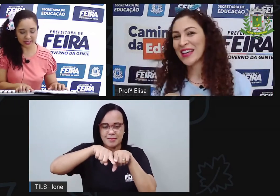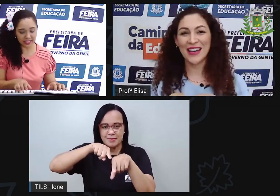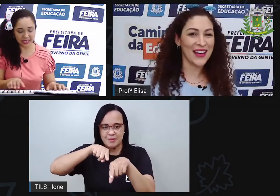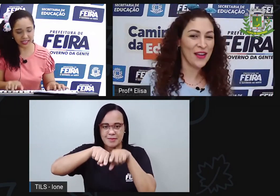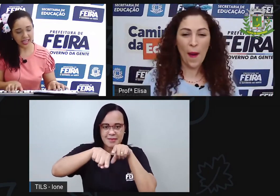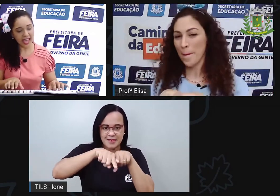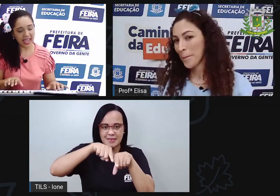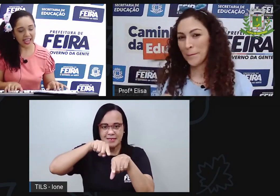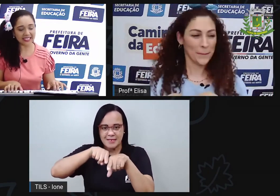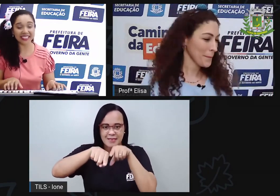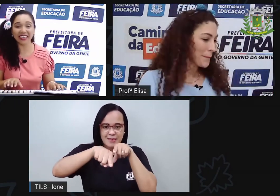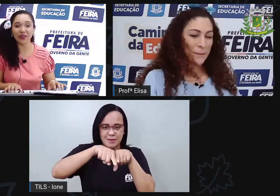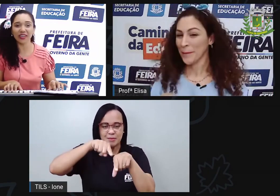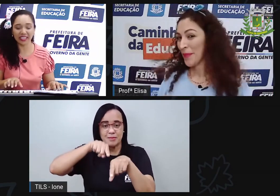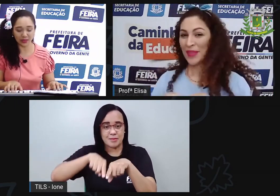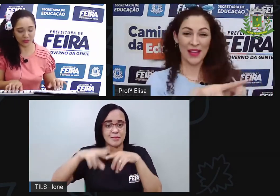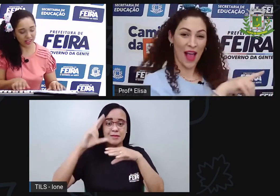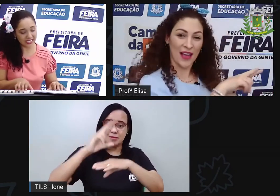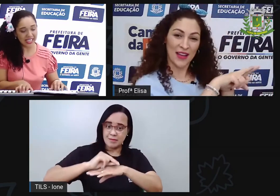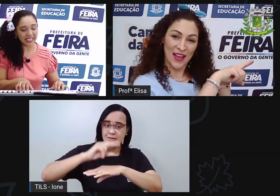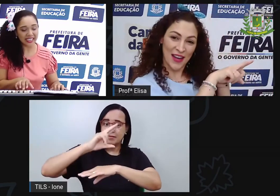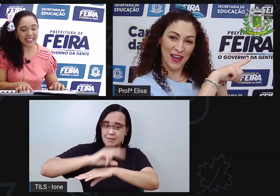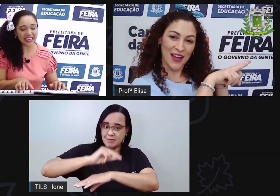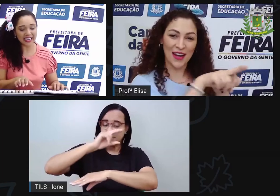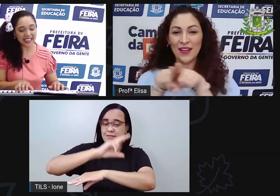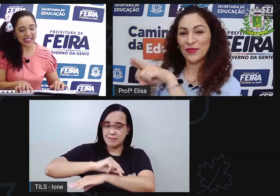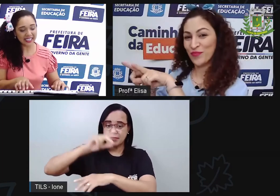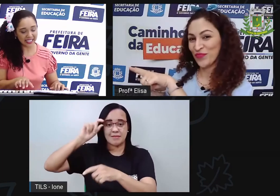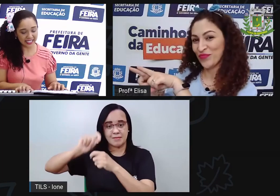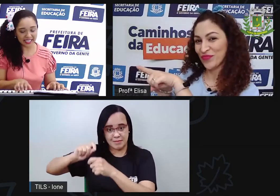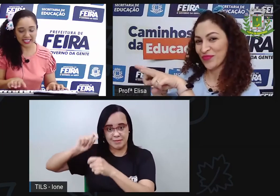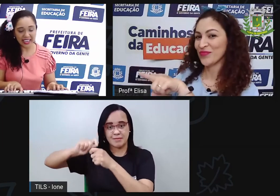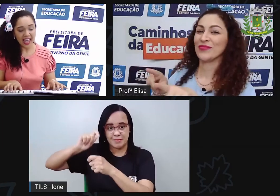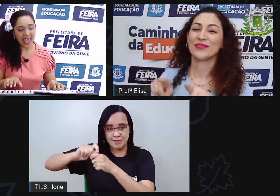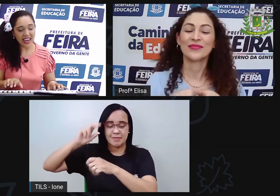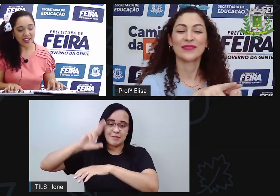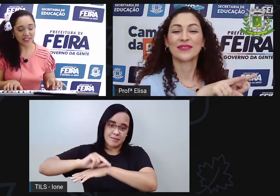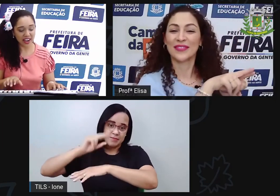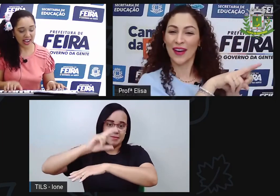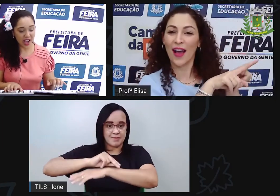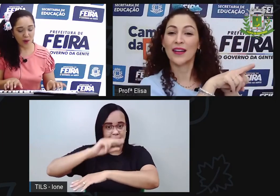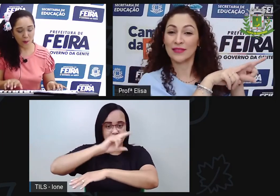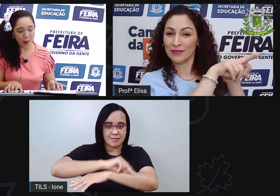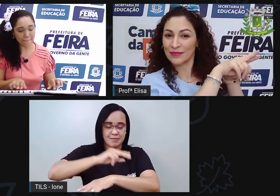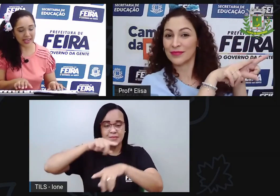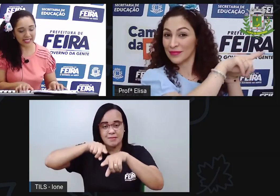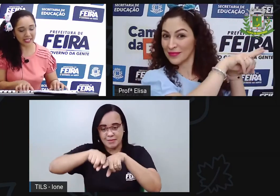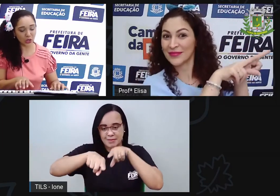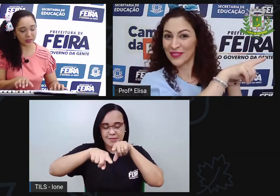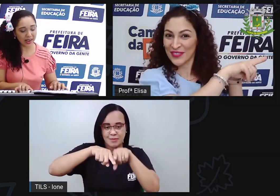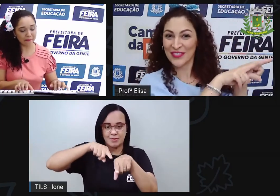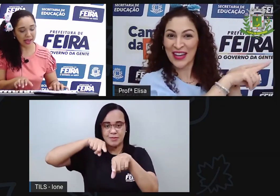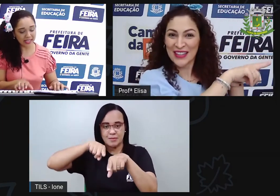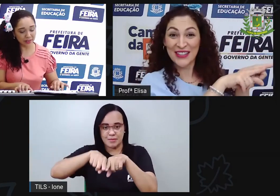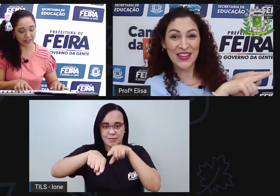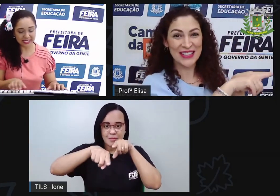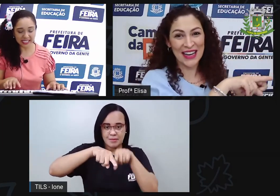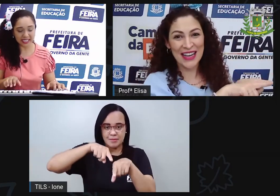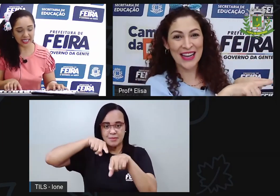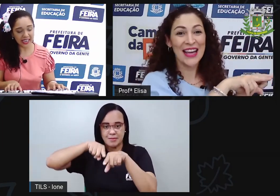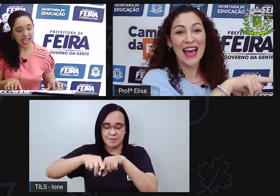peça e passe crio é assim que eu grito faz é mesmo pegar uma perna na outra